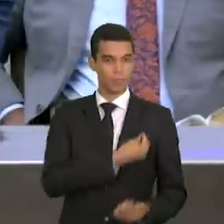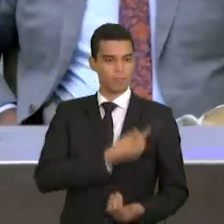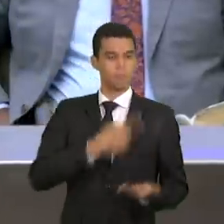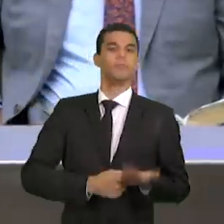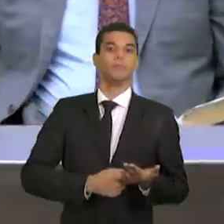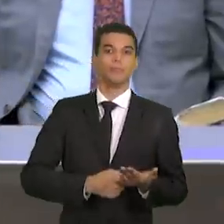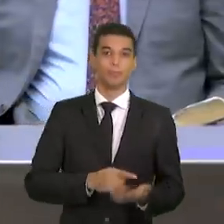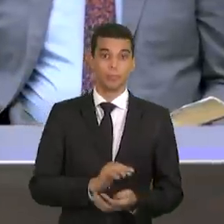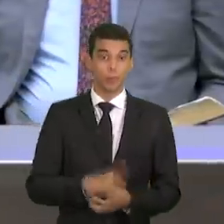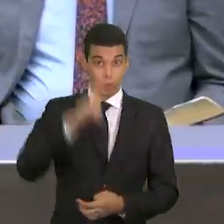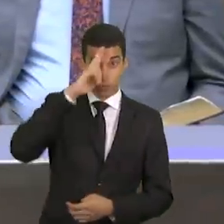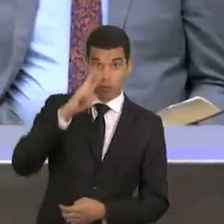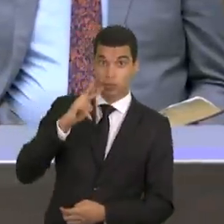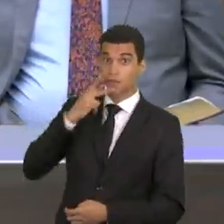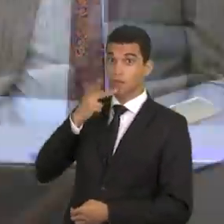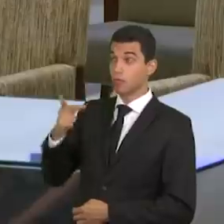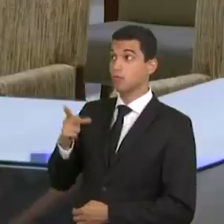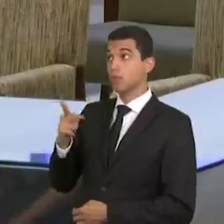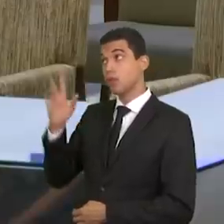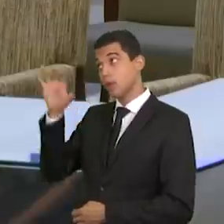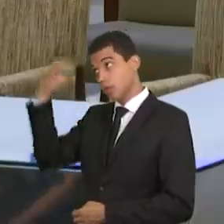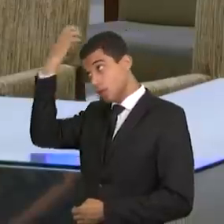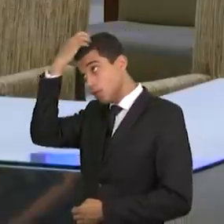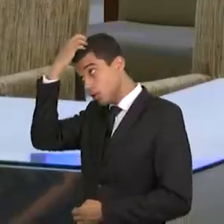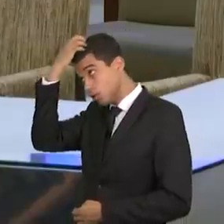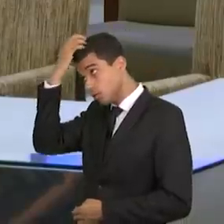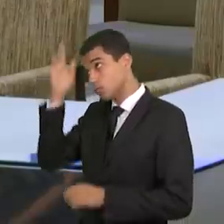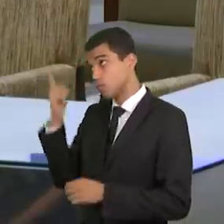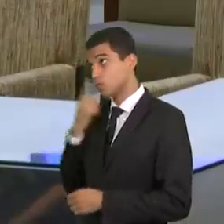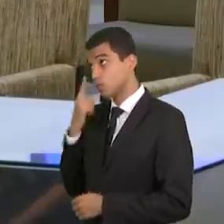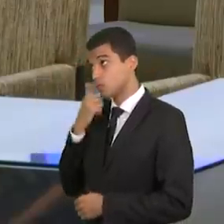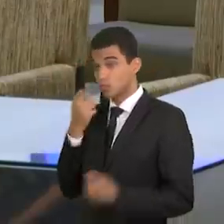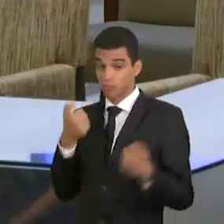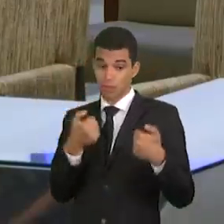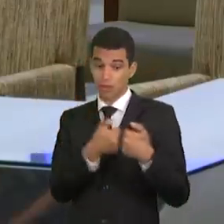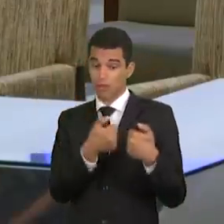senhor, a arca está lá no campo de guerra.